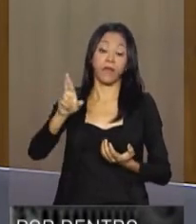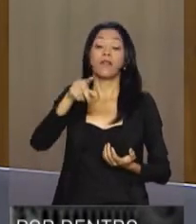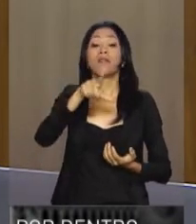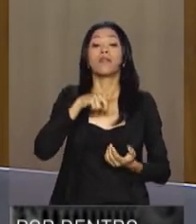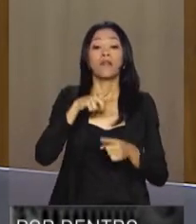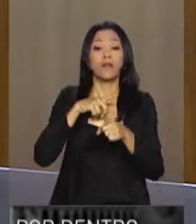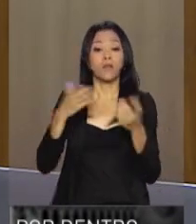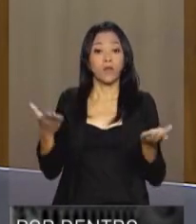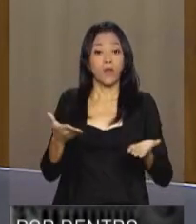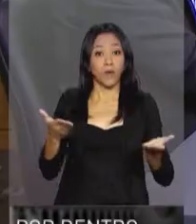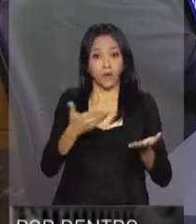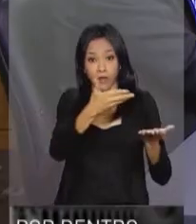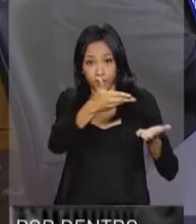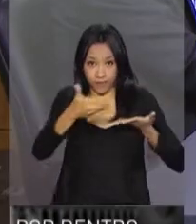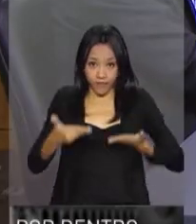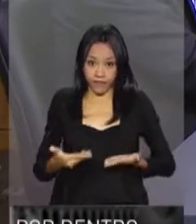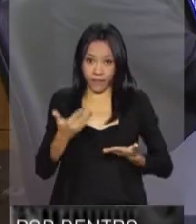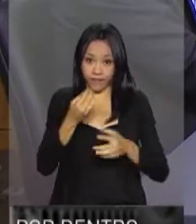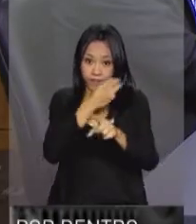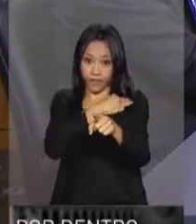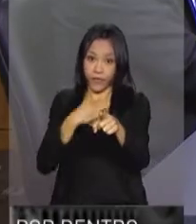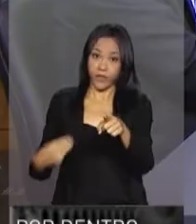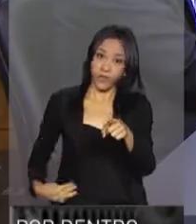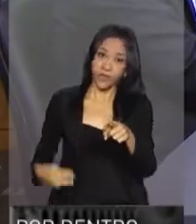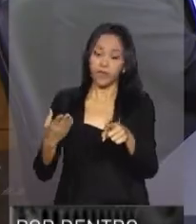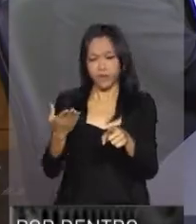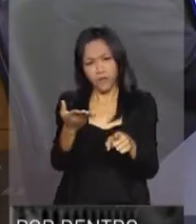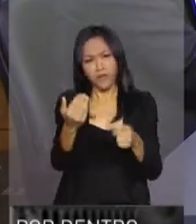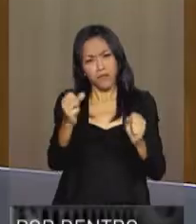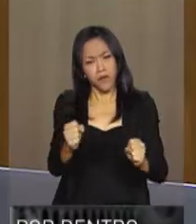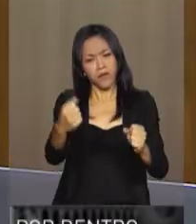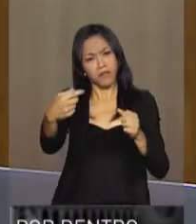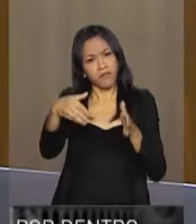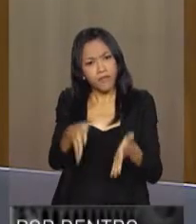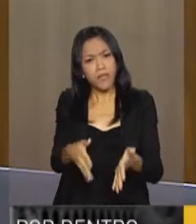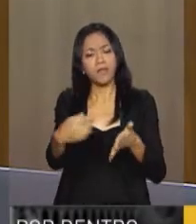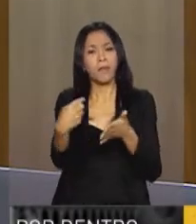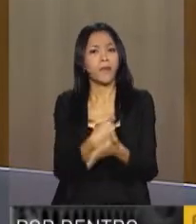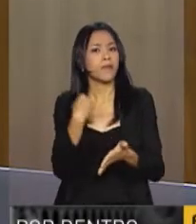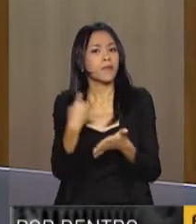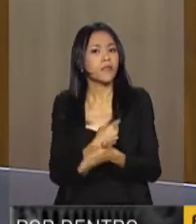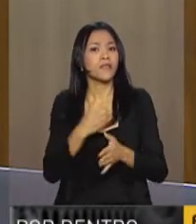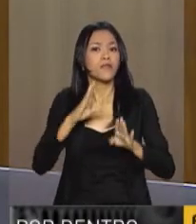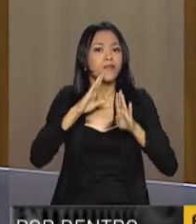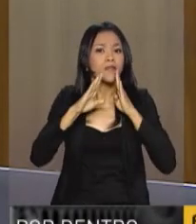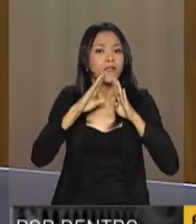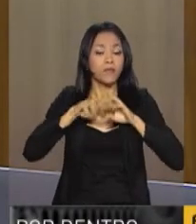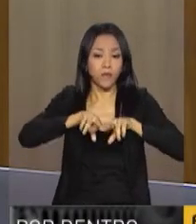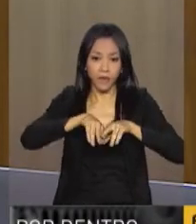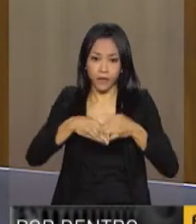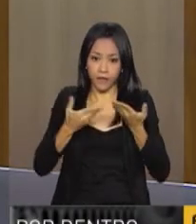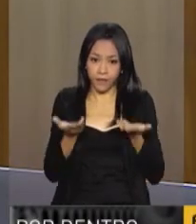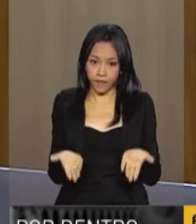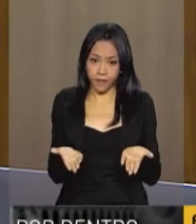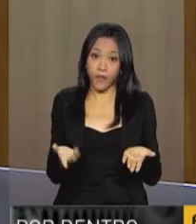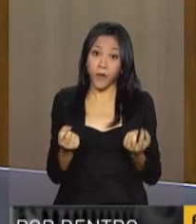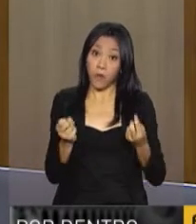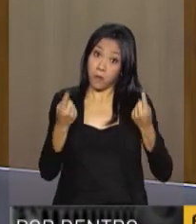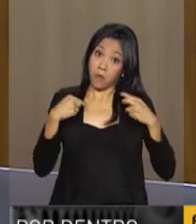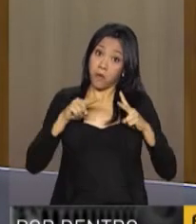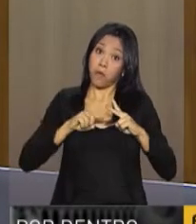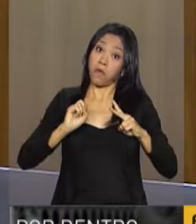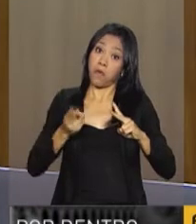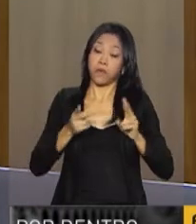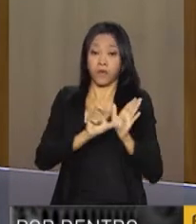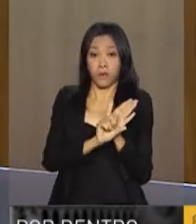ministro das cidades alexandre baldy participe com a gente envie sua pergunta pelo facebook.com barra palácio do planalto ou ainda pelo twitter